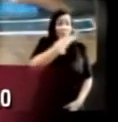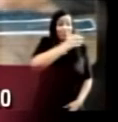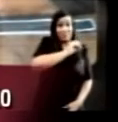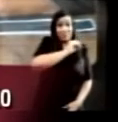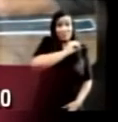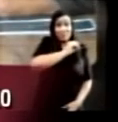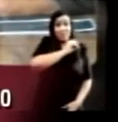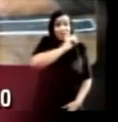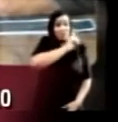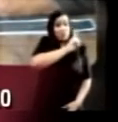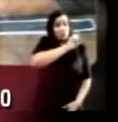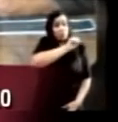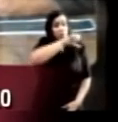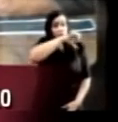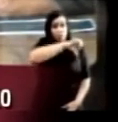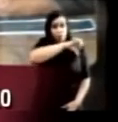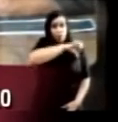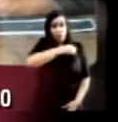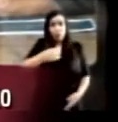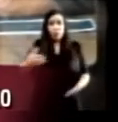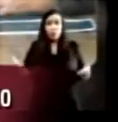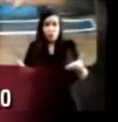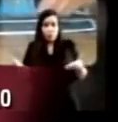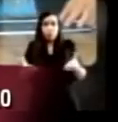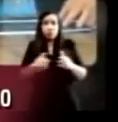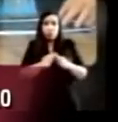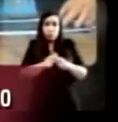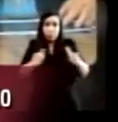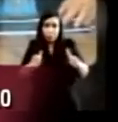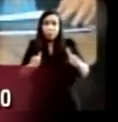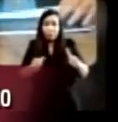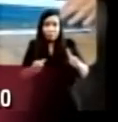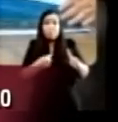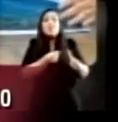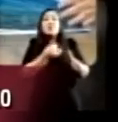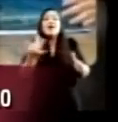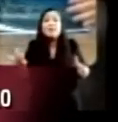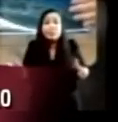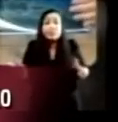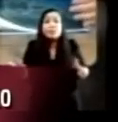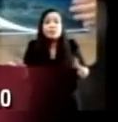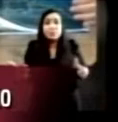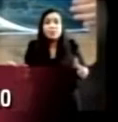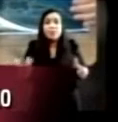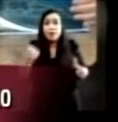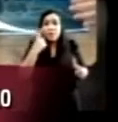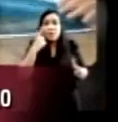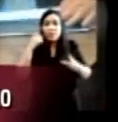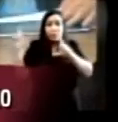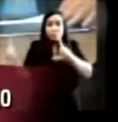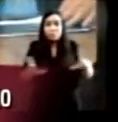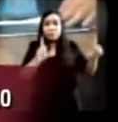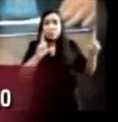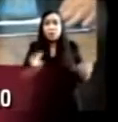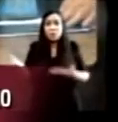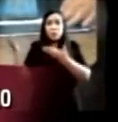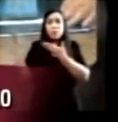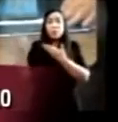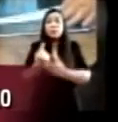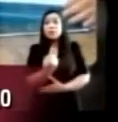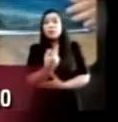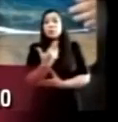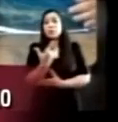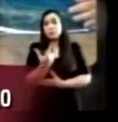estávamos com 189 pacientes internados. E hoje nós estamos, como vocês vão ver nos próximos slides, com